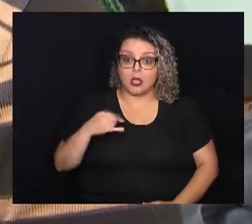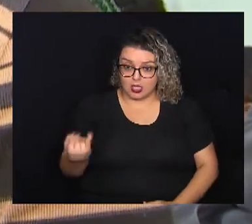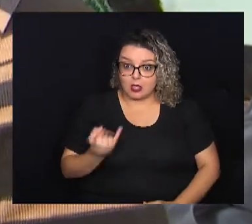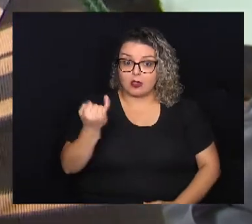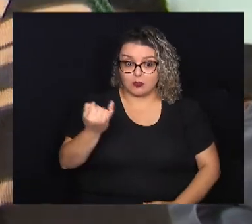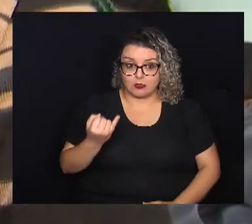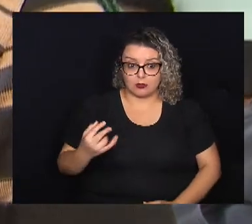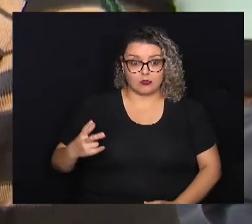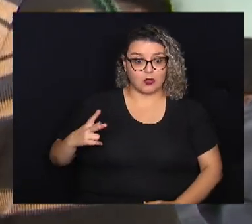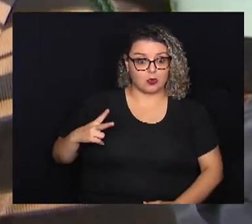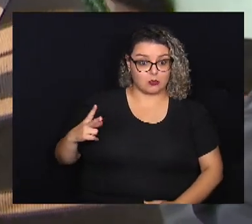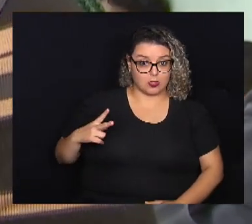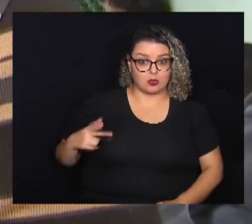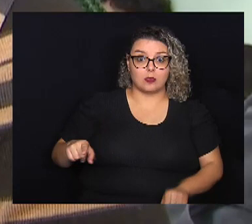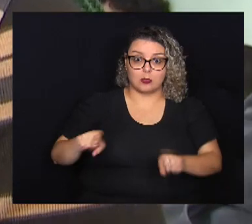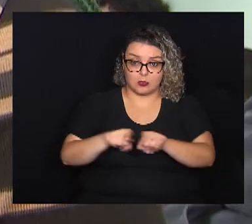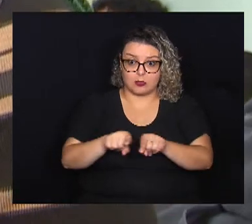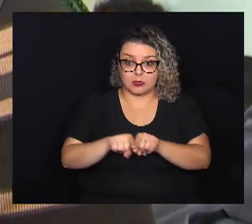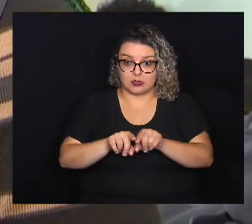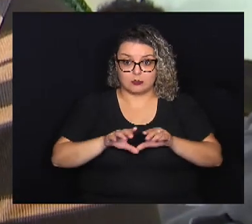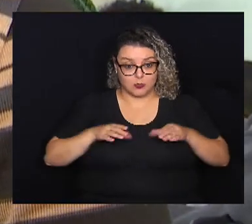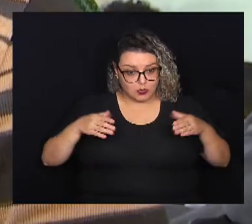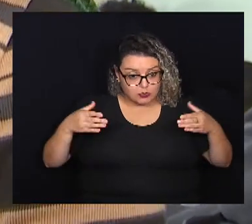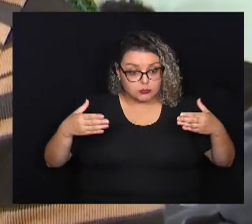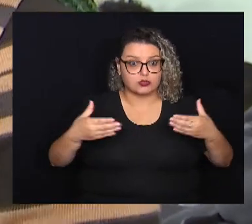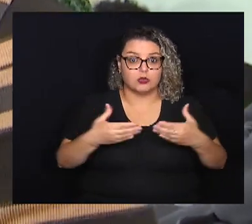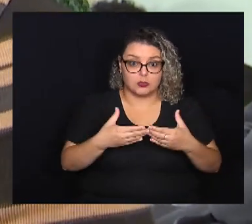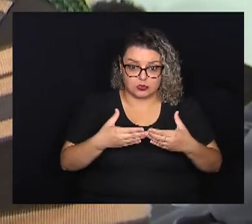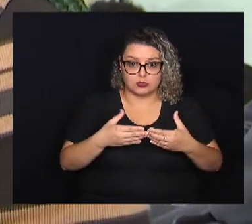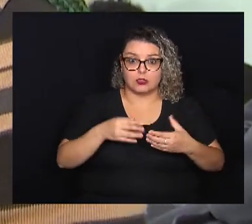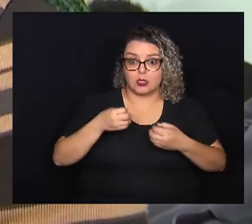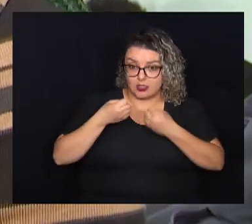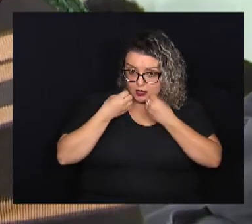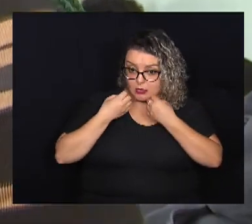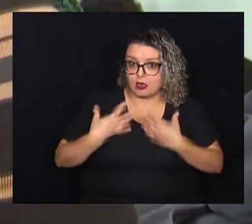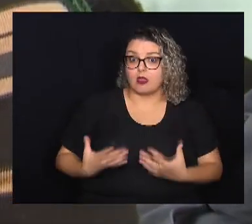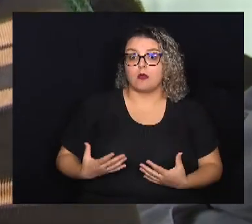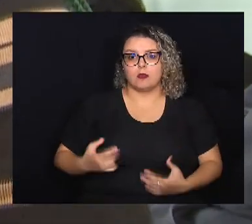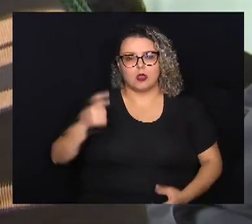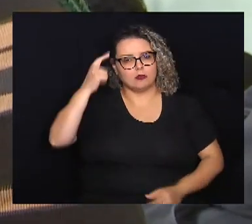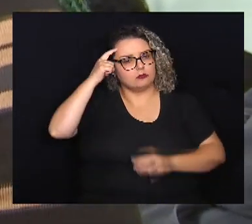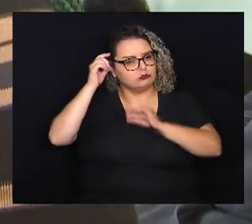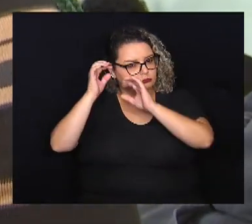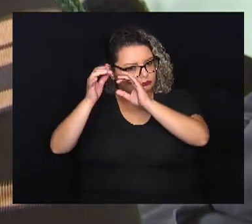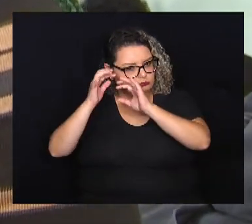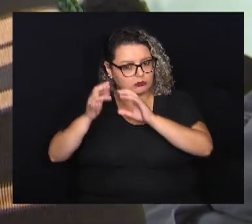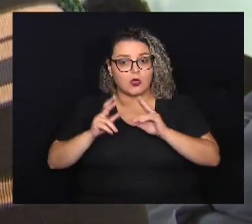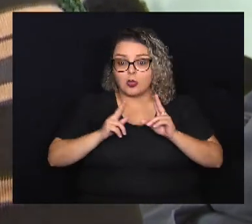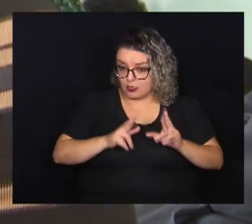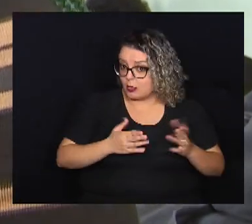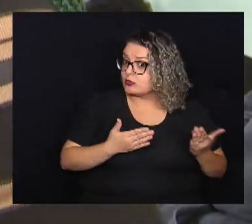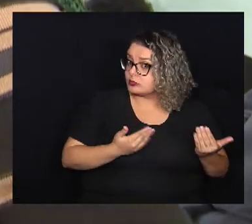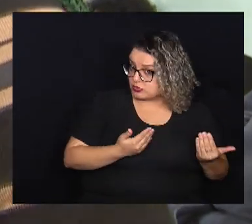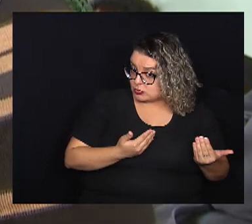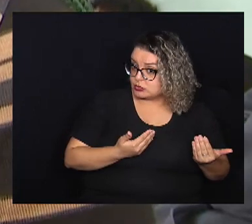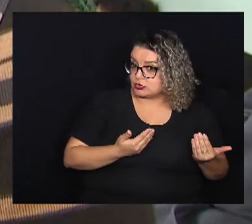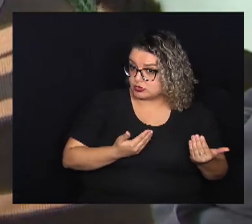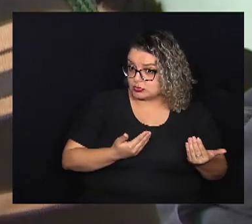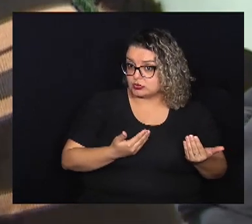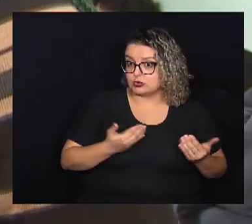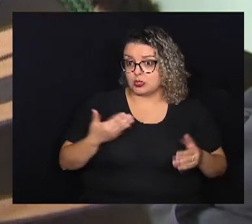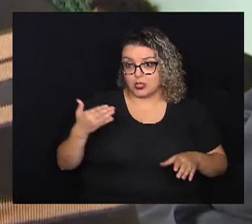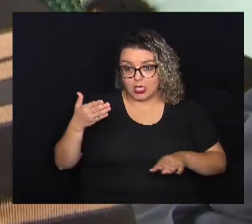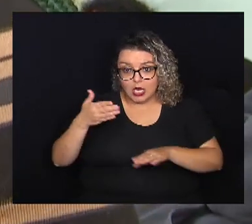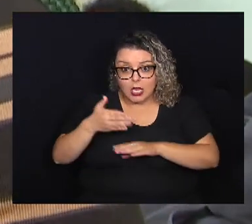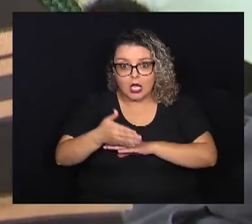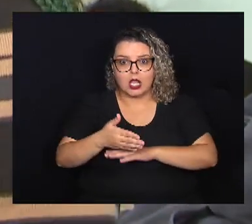a sua individualidade quanto para o coletivo É sempre eles pensarem que como jovens eles vão entrar no